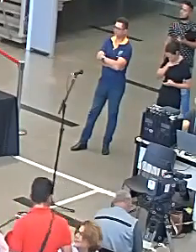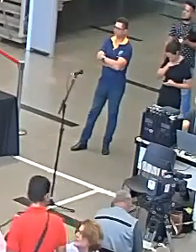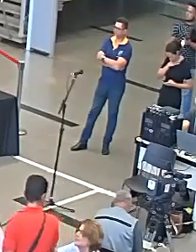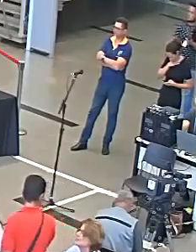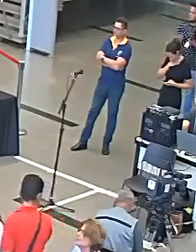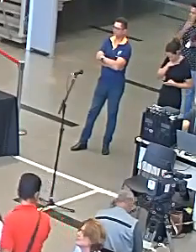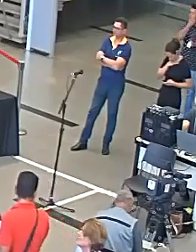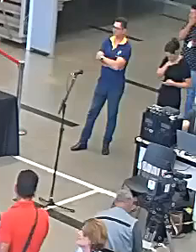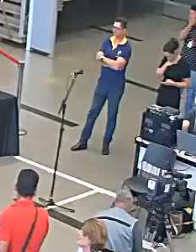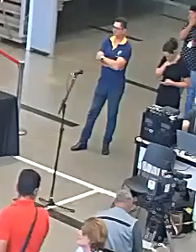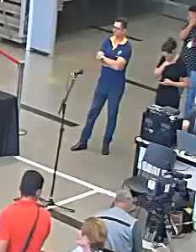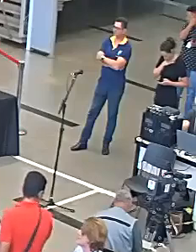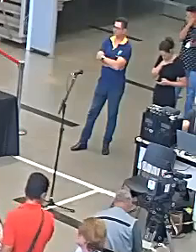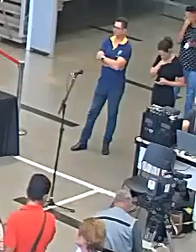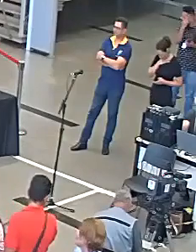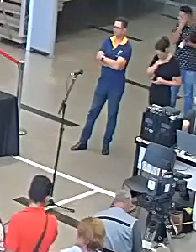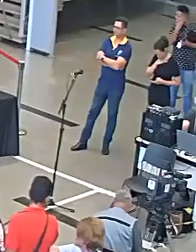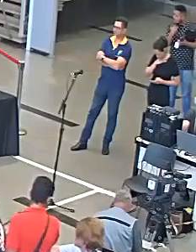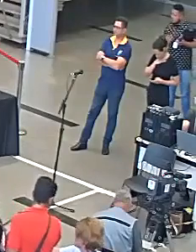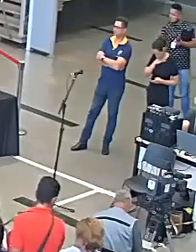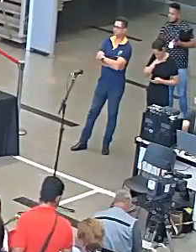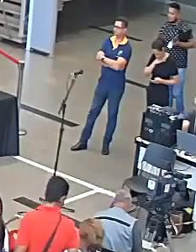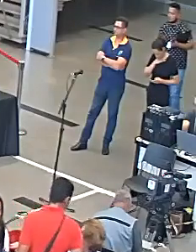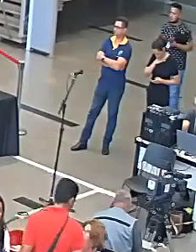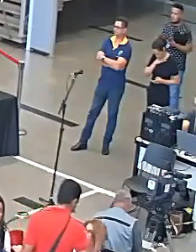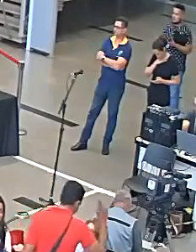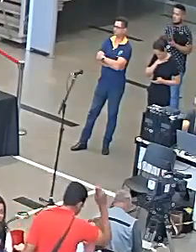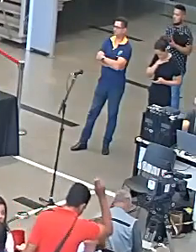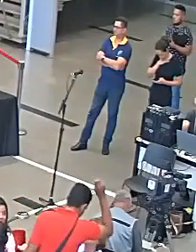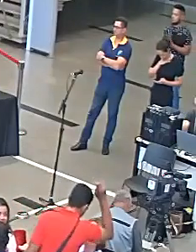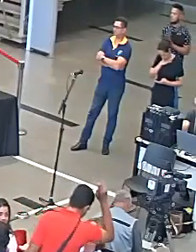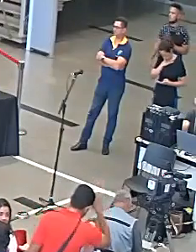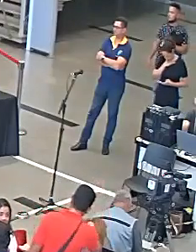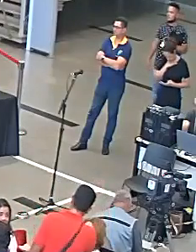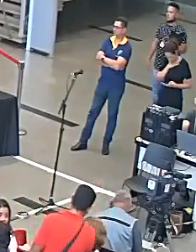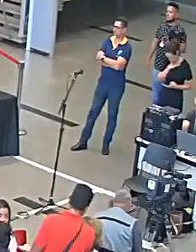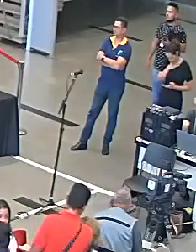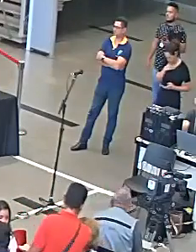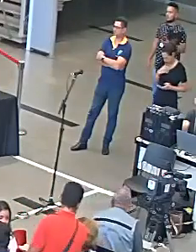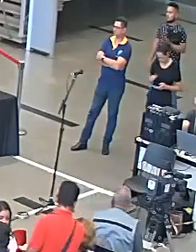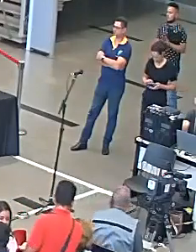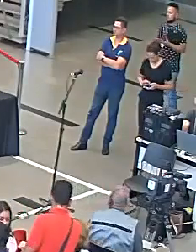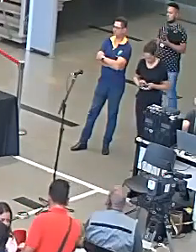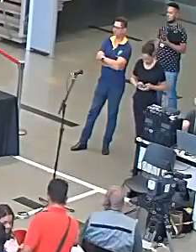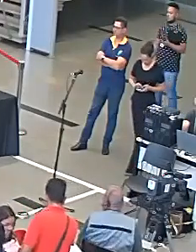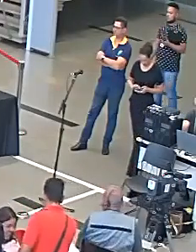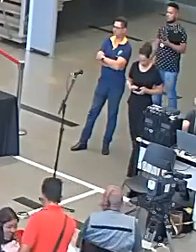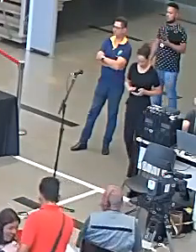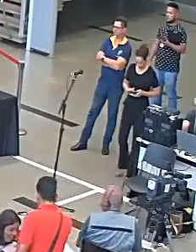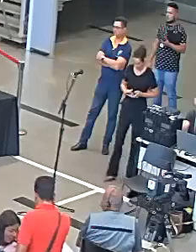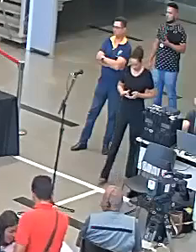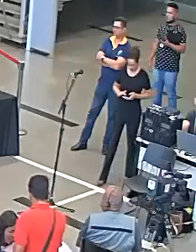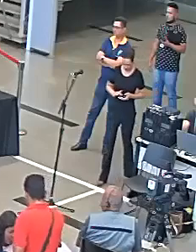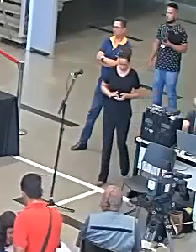selo não tem importância nenhuma ele foi dado pelo um simples fato de uma